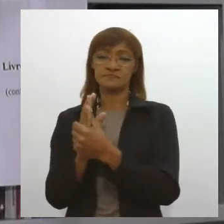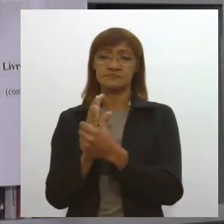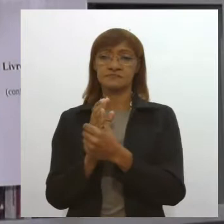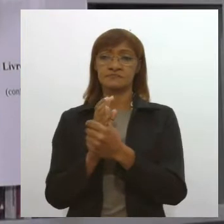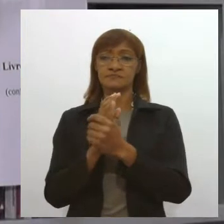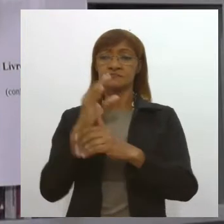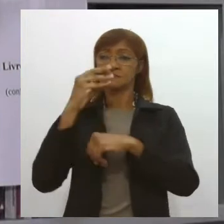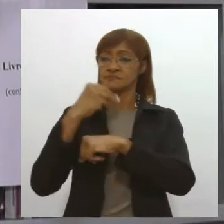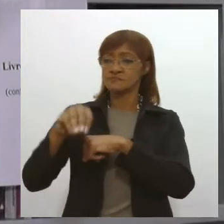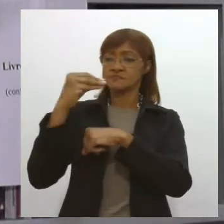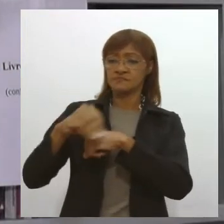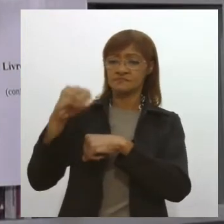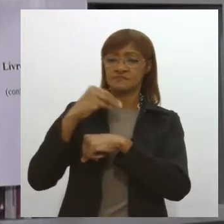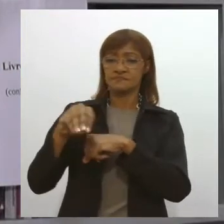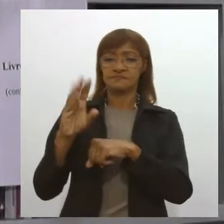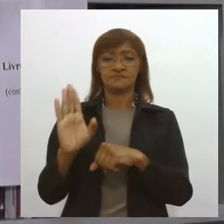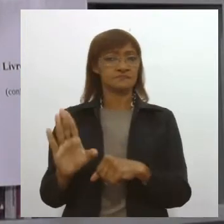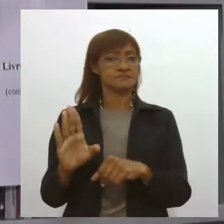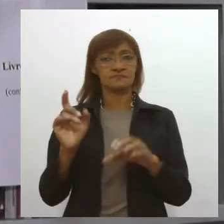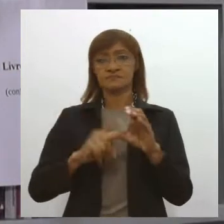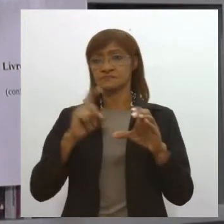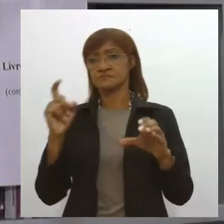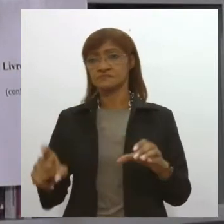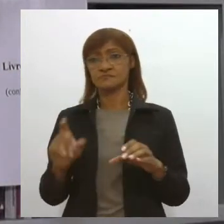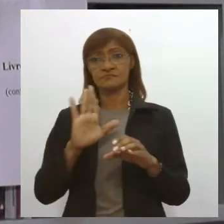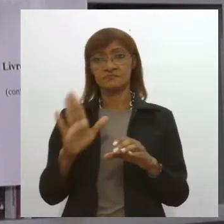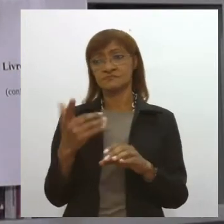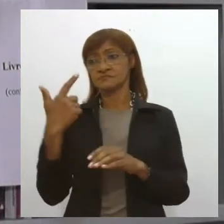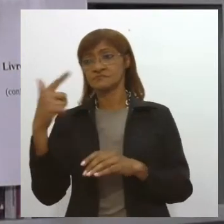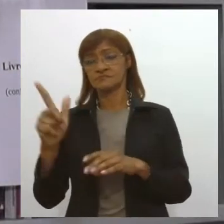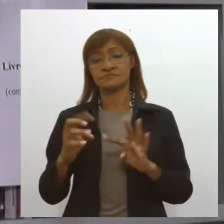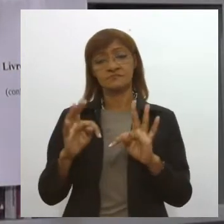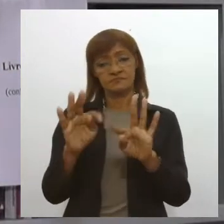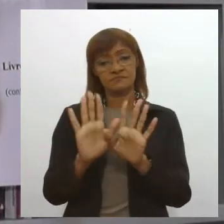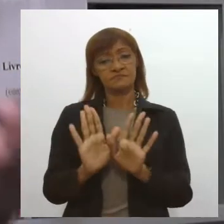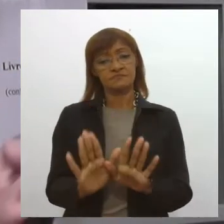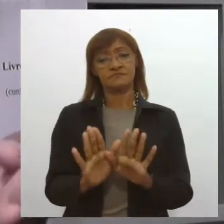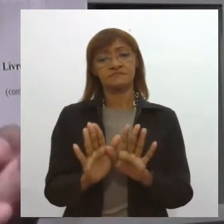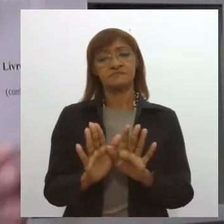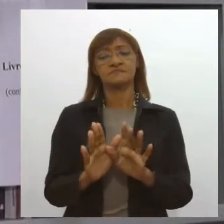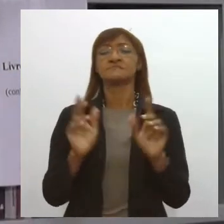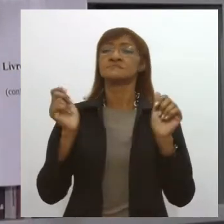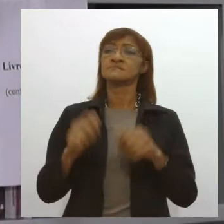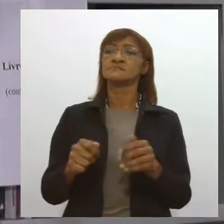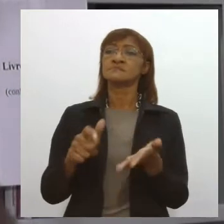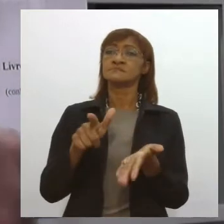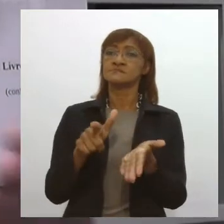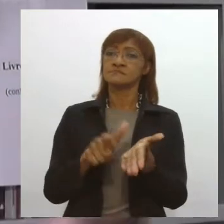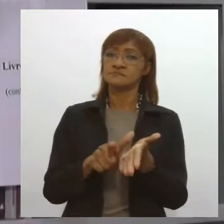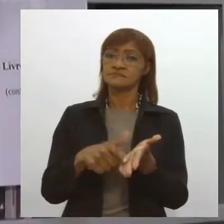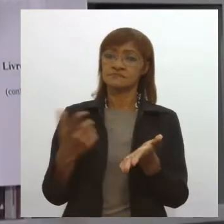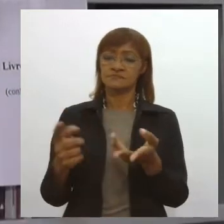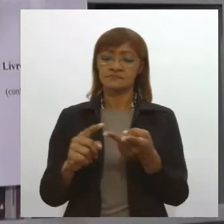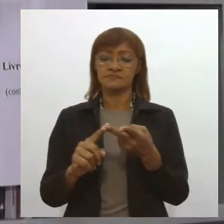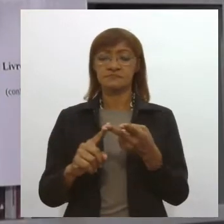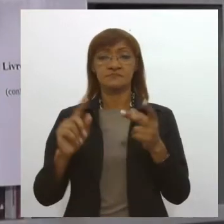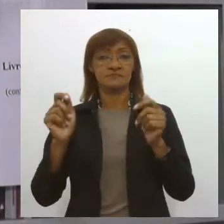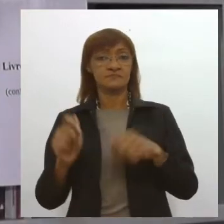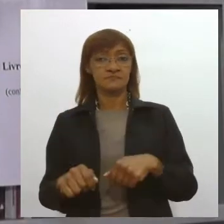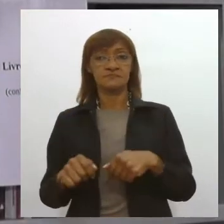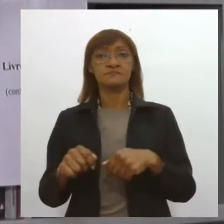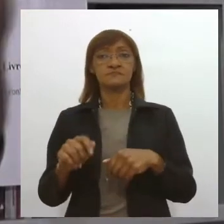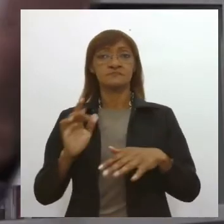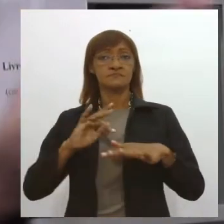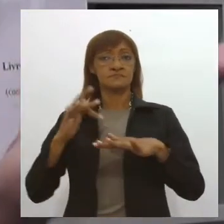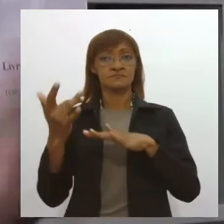informação, independente do suporte onde essa informação esteja inserida. Ela pode estar em papel, ela pode estar numa mídia digital,